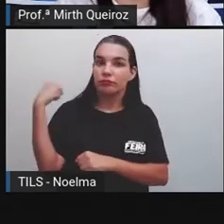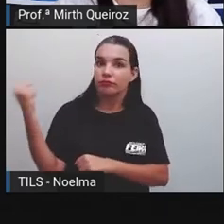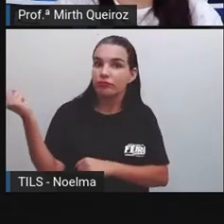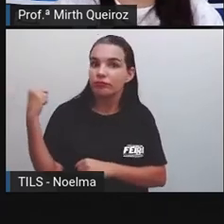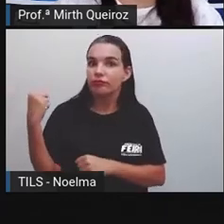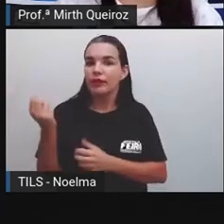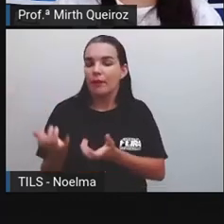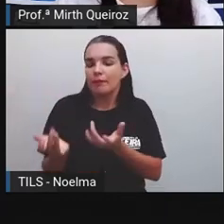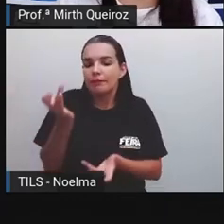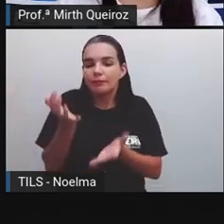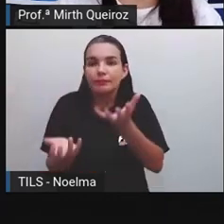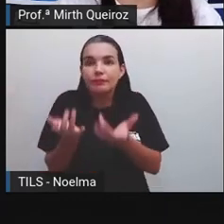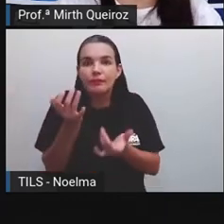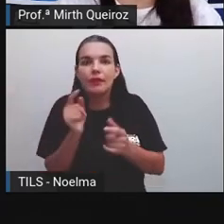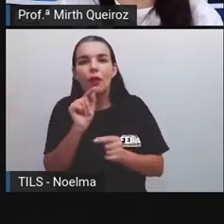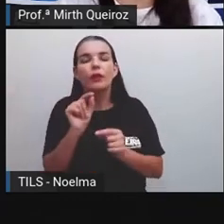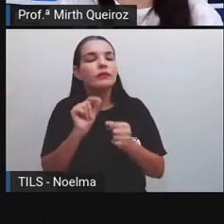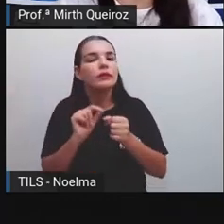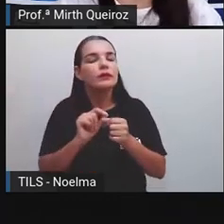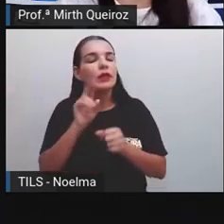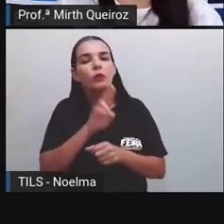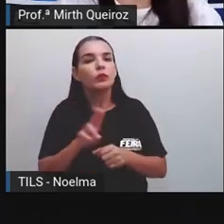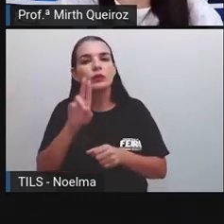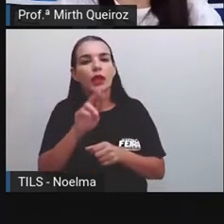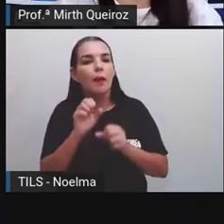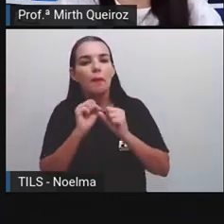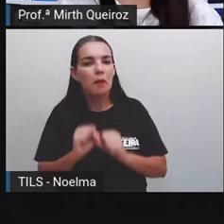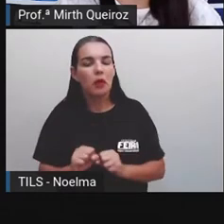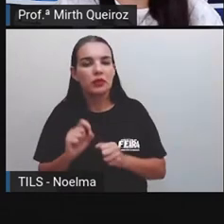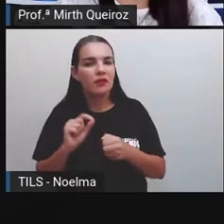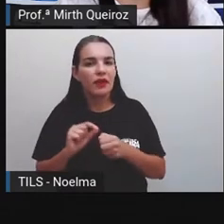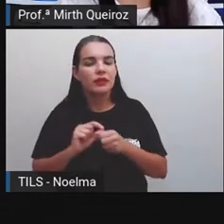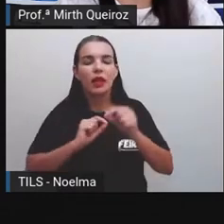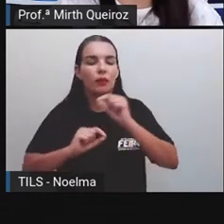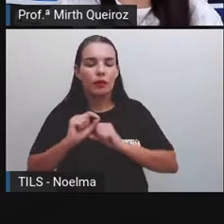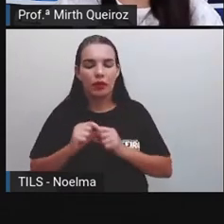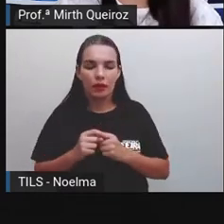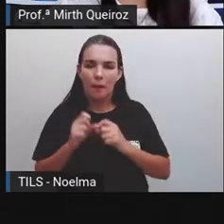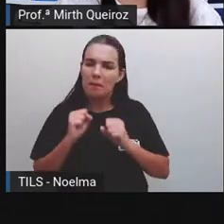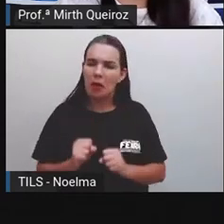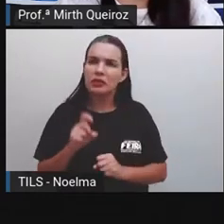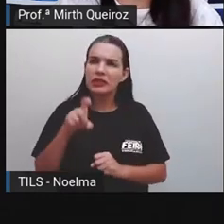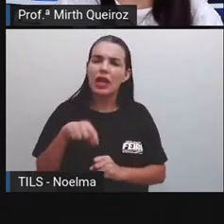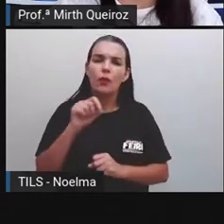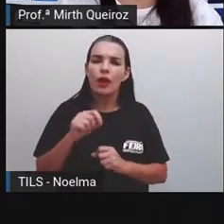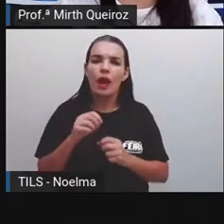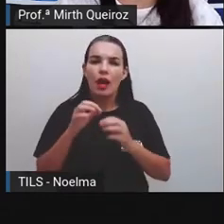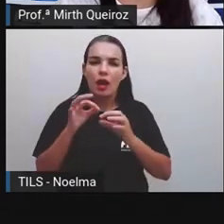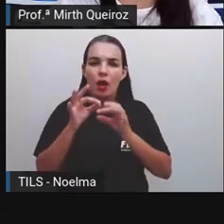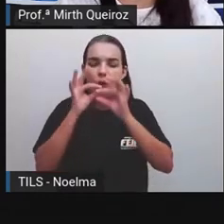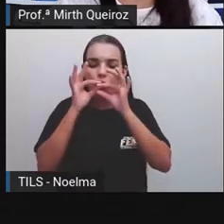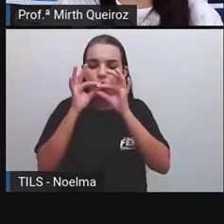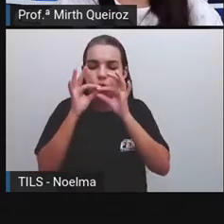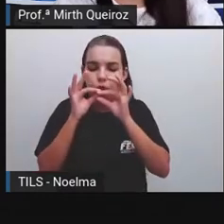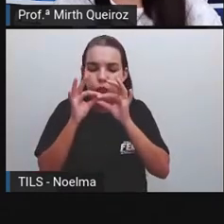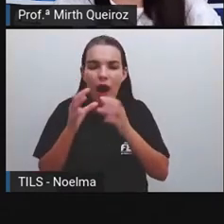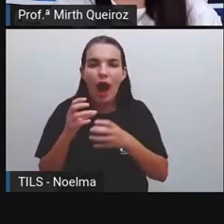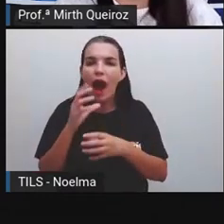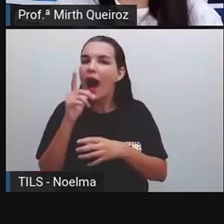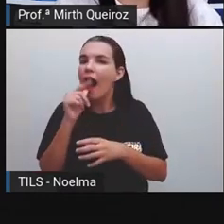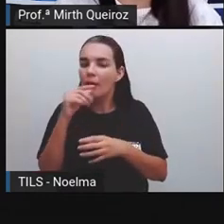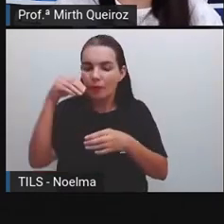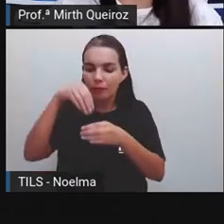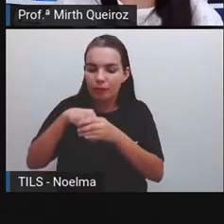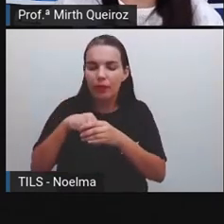malabares, né? E o que que vocês podem usar para fazer esse tipo de atividade? Pode ser balões de ar, vocês podem usar